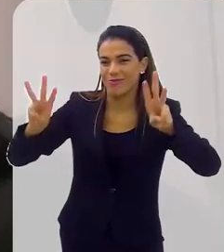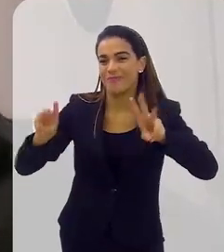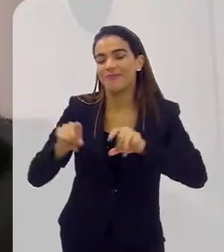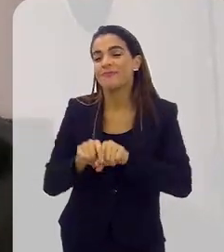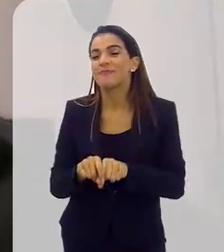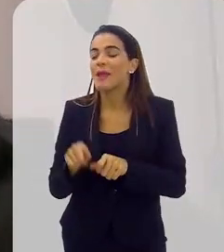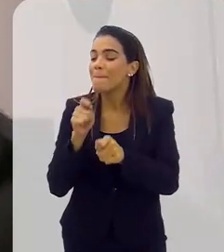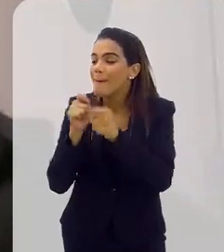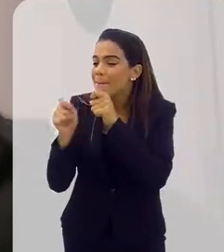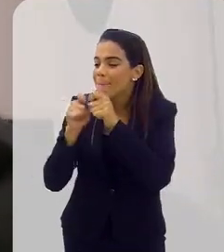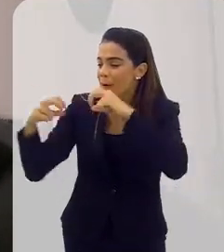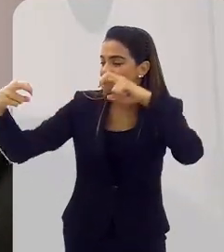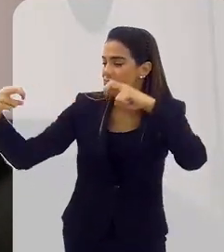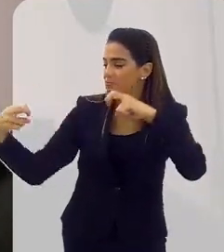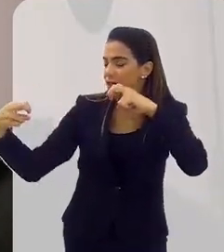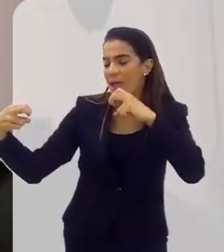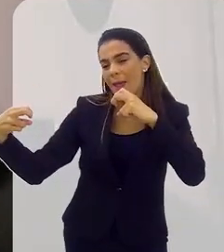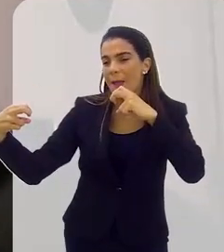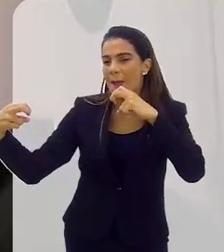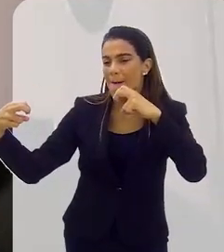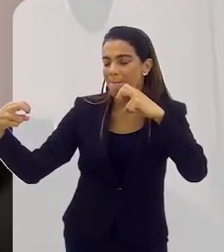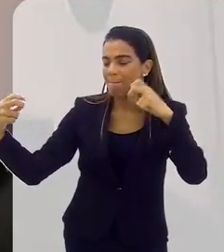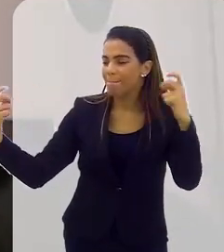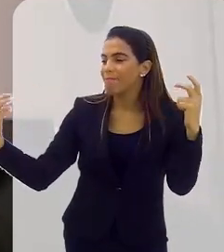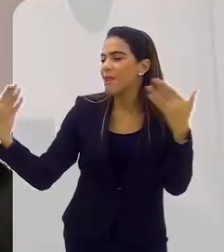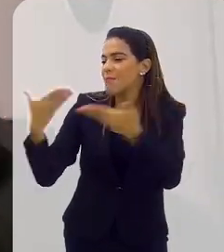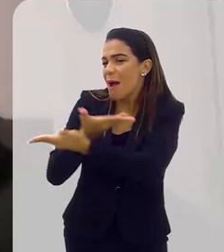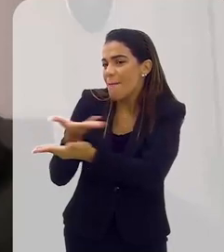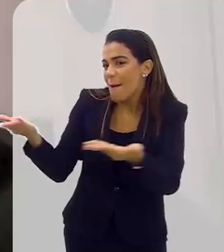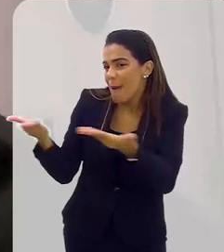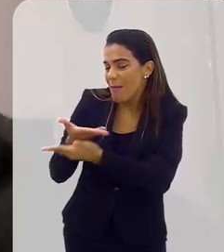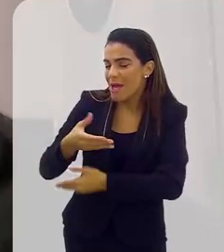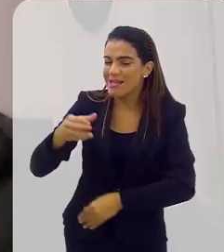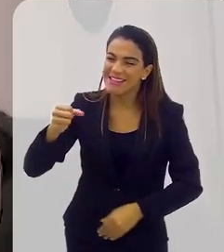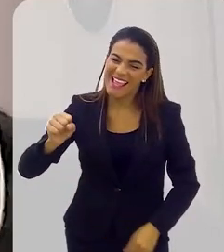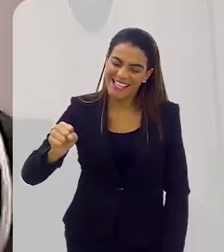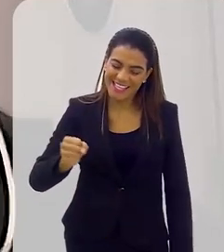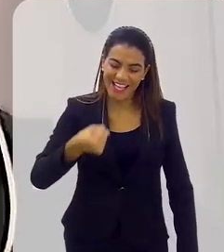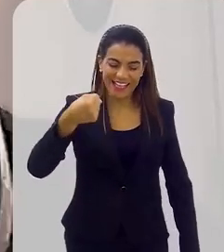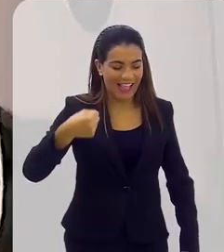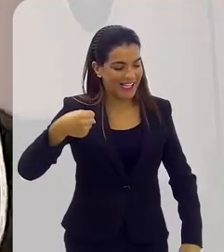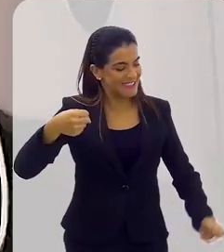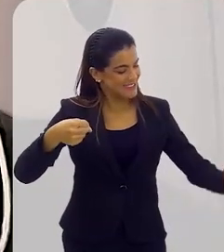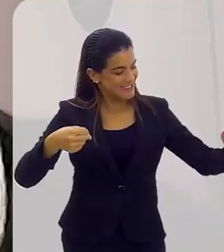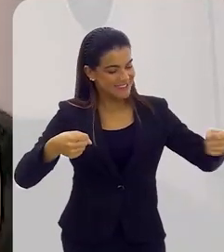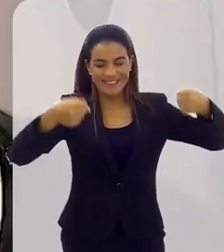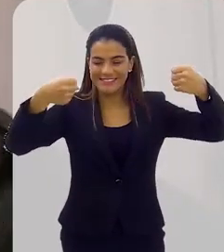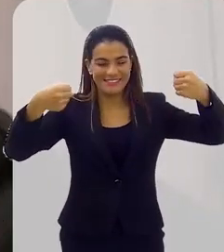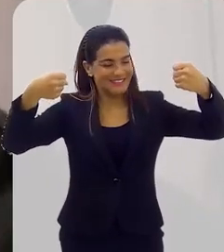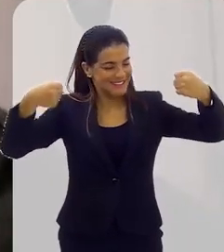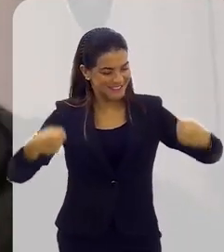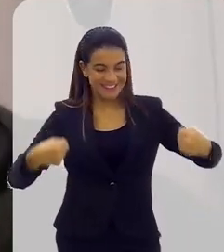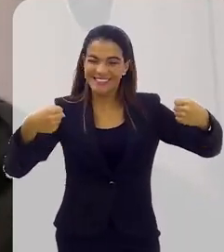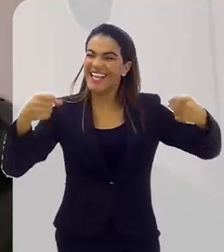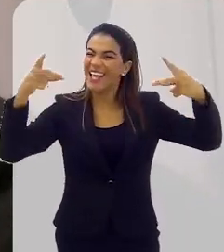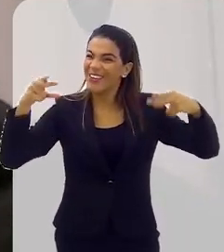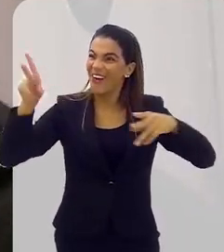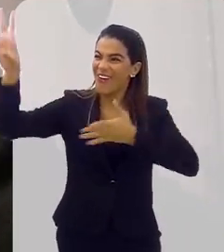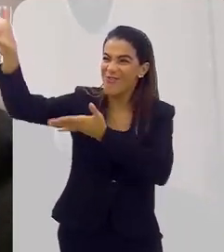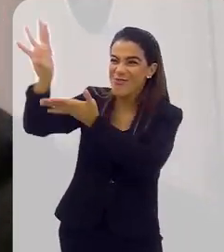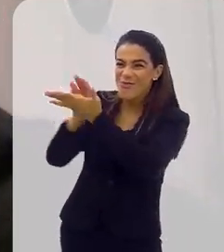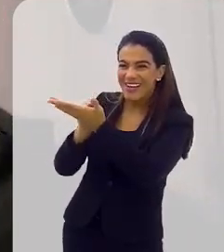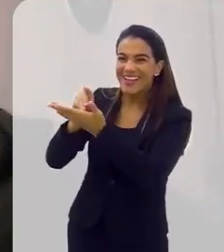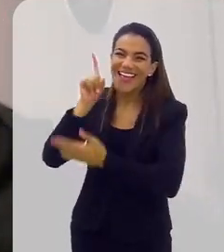do podcast, ou dessas entrevistas mais objetivas, é um talk show. Tem caneca, tem mesa, tem aquela coisa